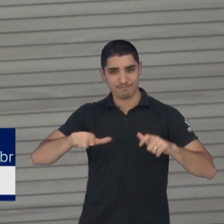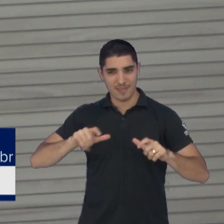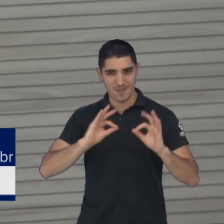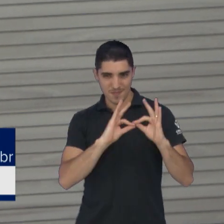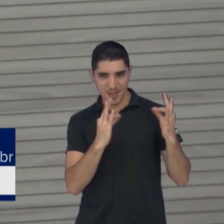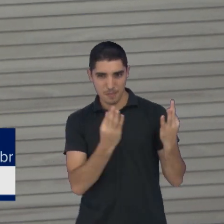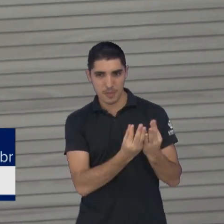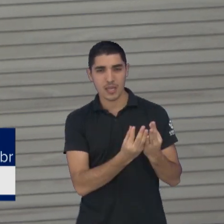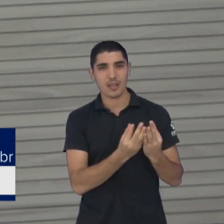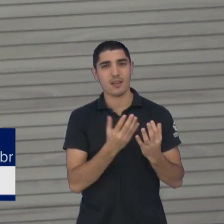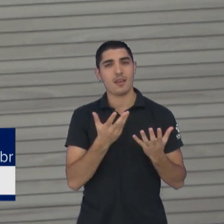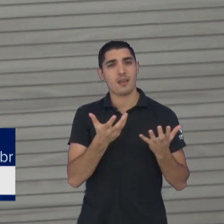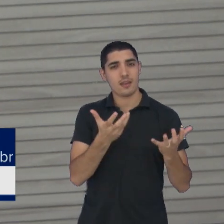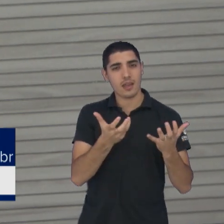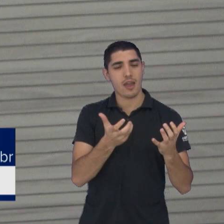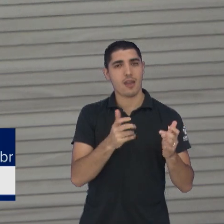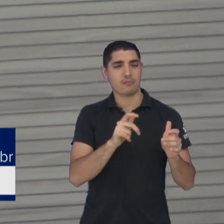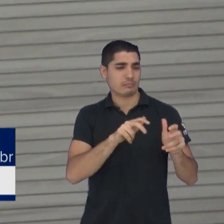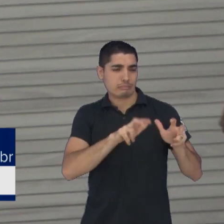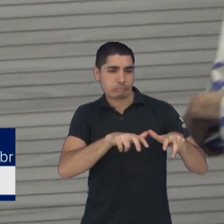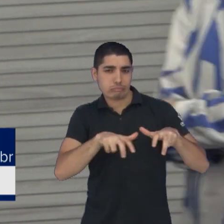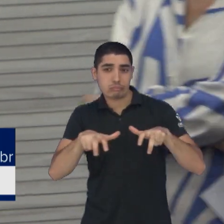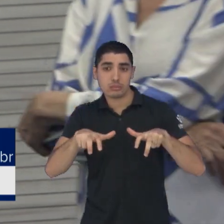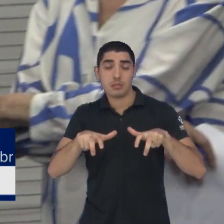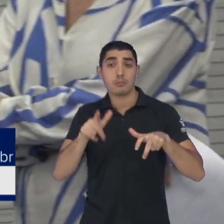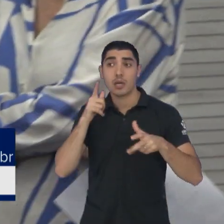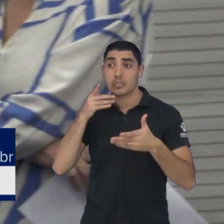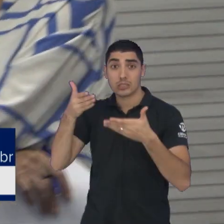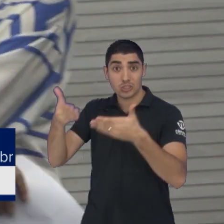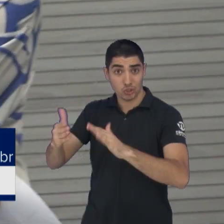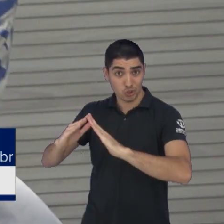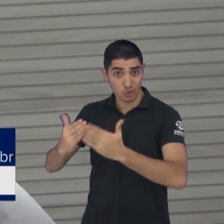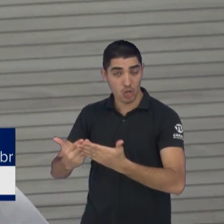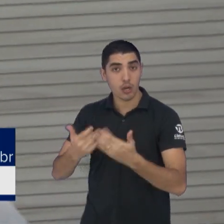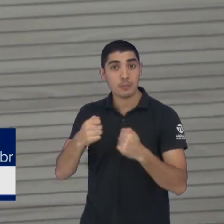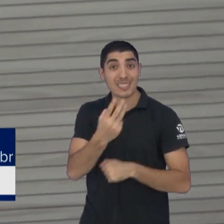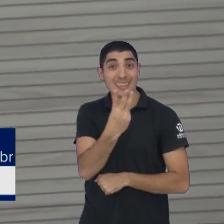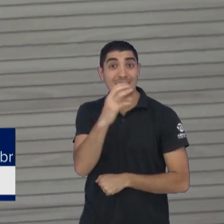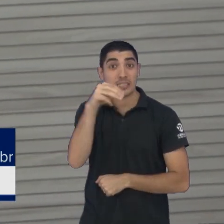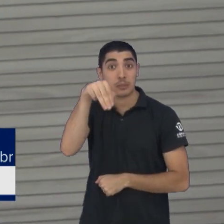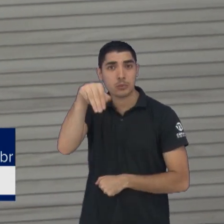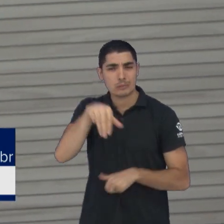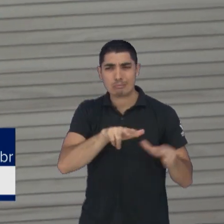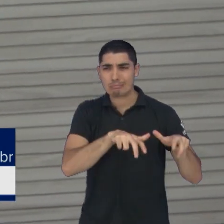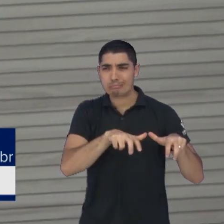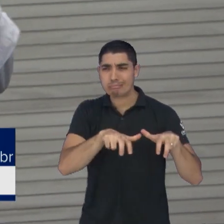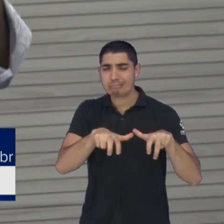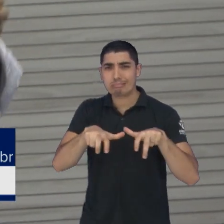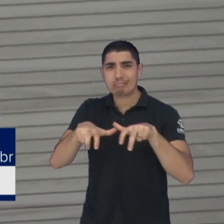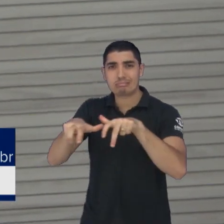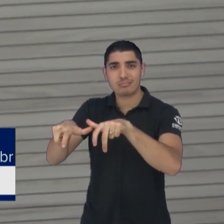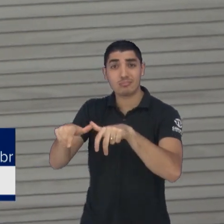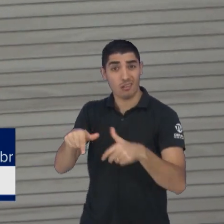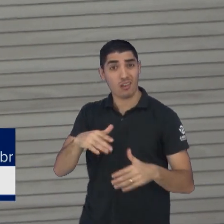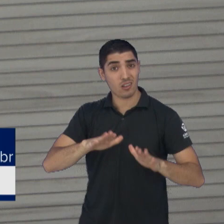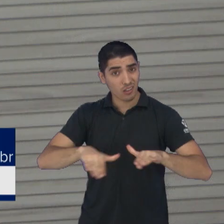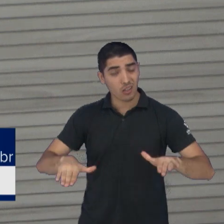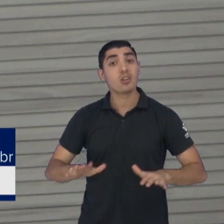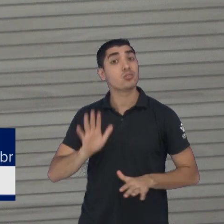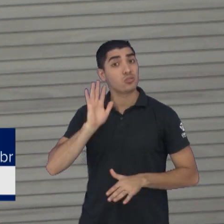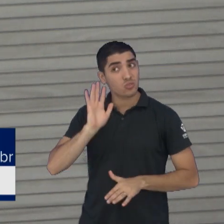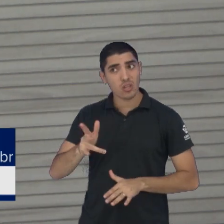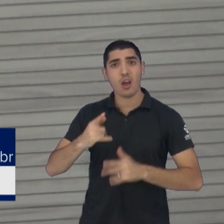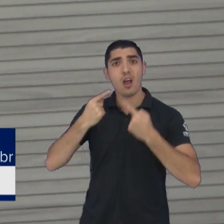por muito tempo, uma caminhada de 30 minutos para chegar na escola. E a solicitação lá é simples, né? Já foi aberto 156, já